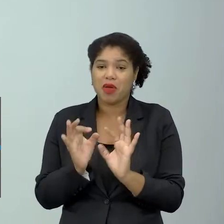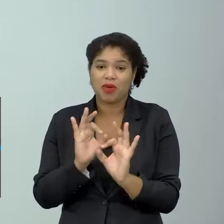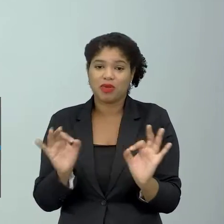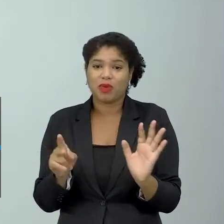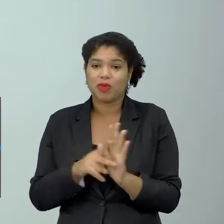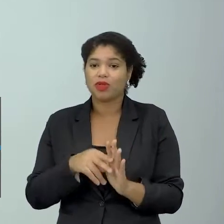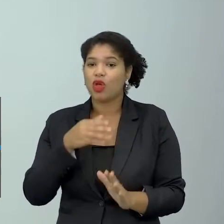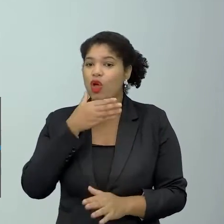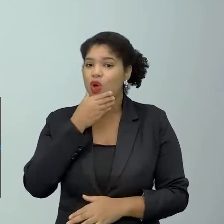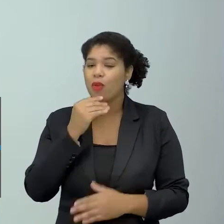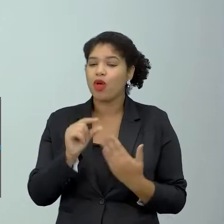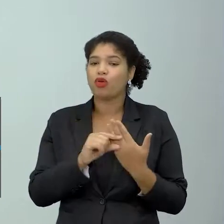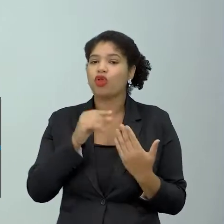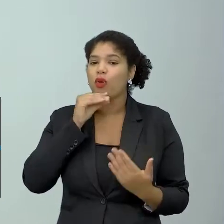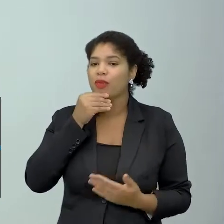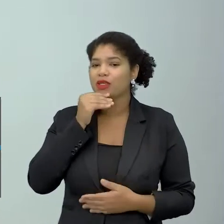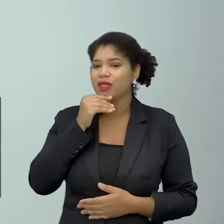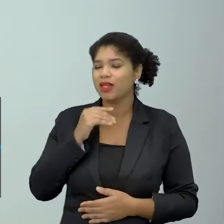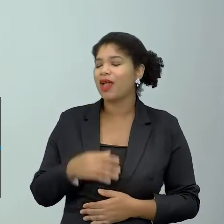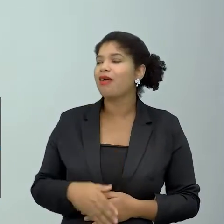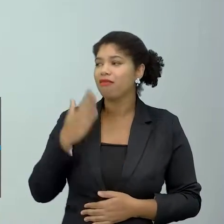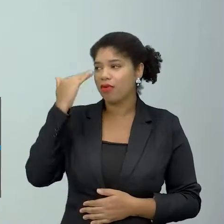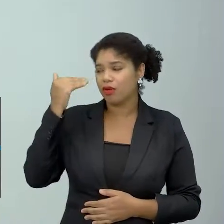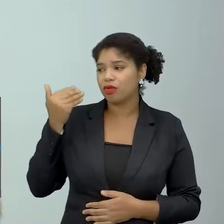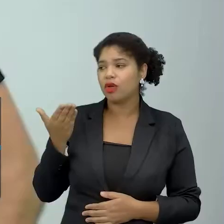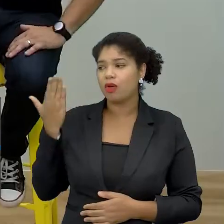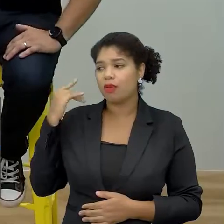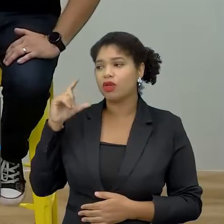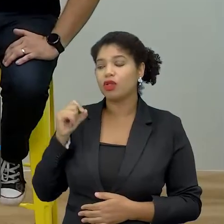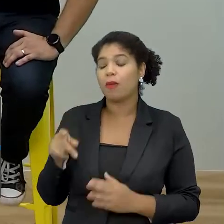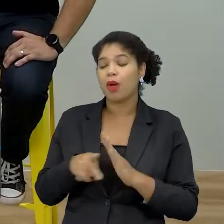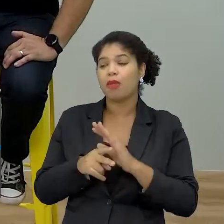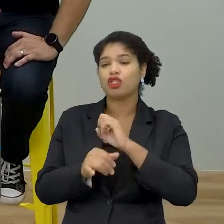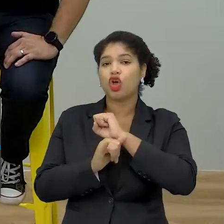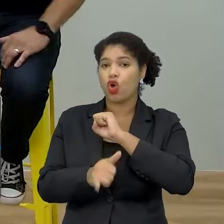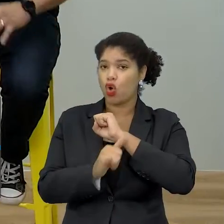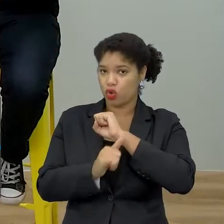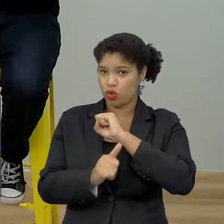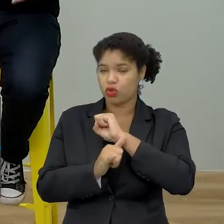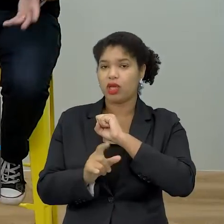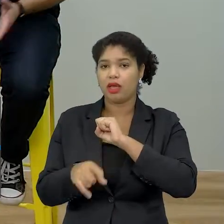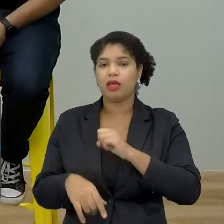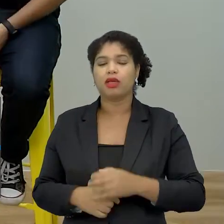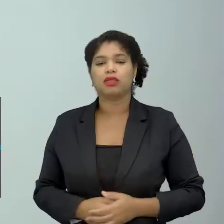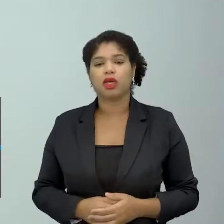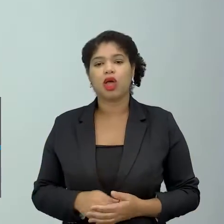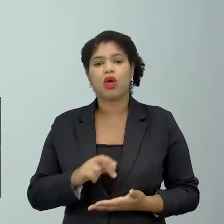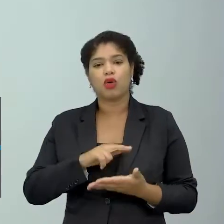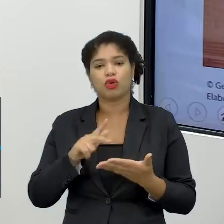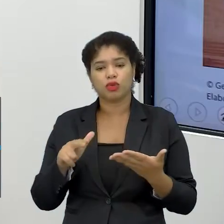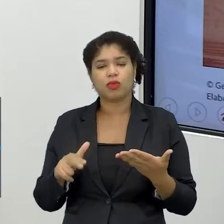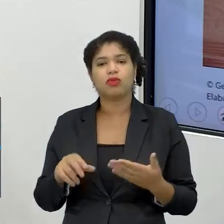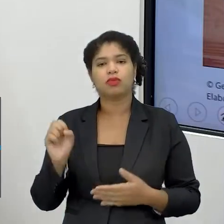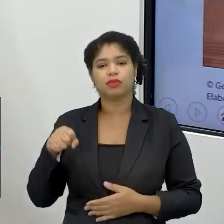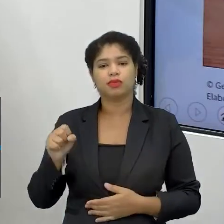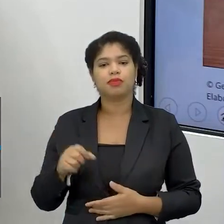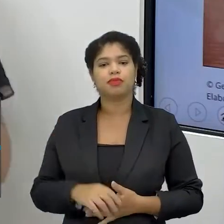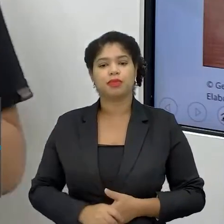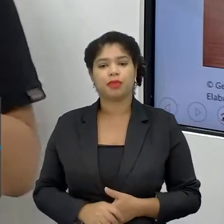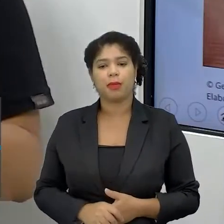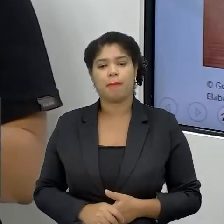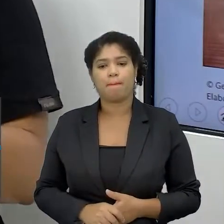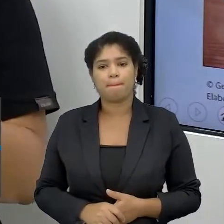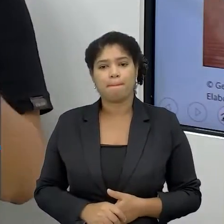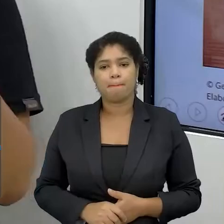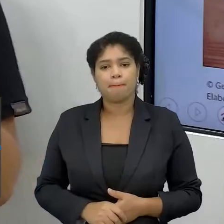Assis. Certo? Na verdade, Machado de Assis era mais conhecido na época dele pelos contos, nem tanto pelos romances, né? Então é isso. Sim, mas uma